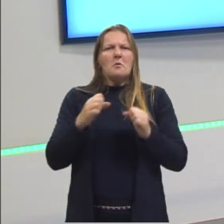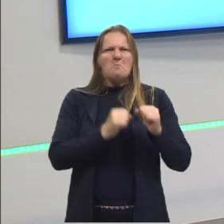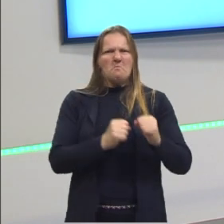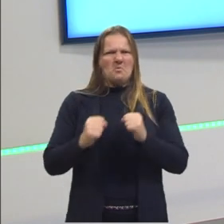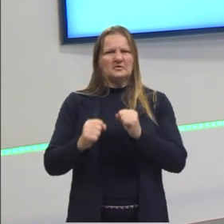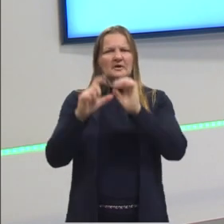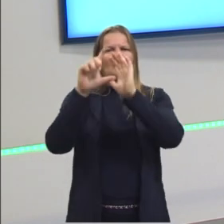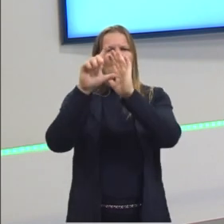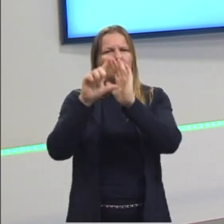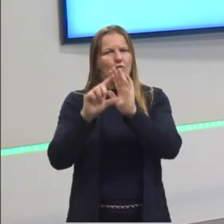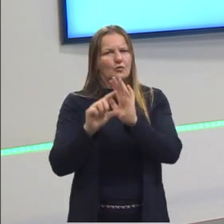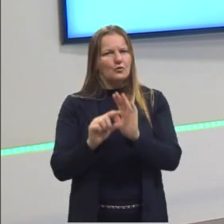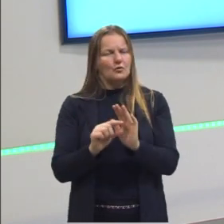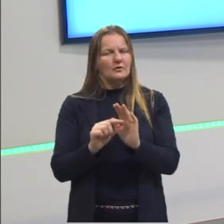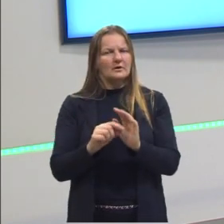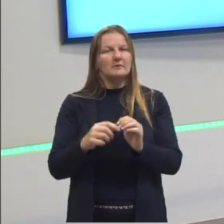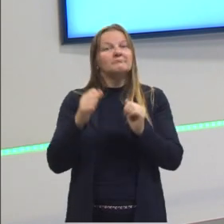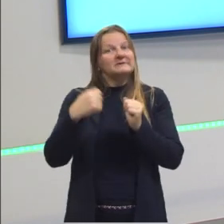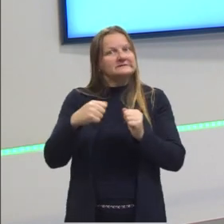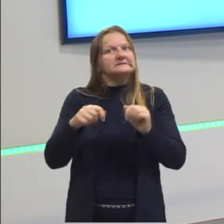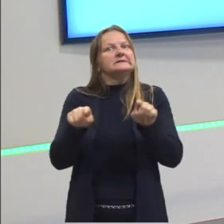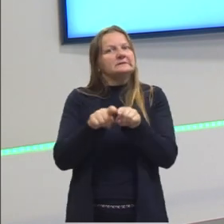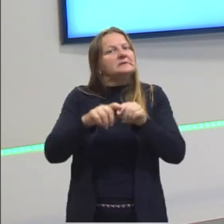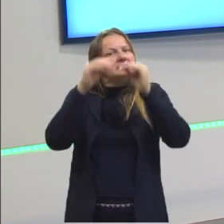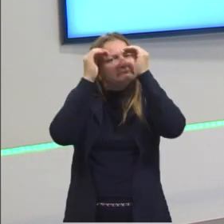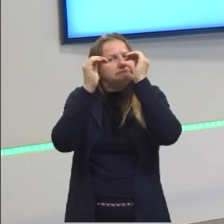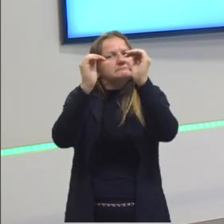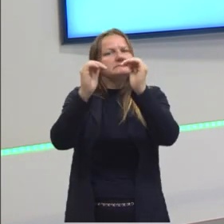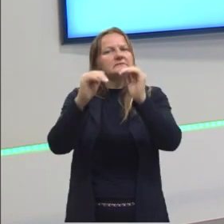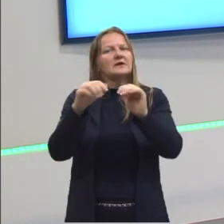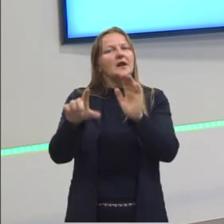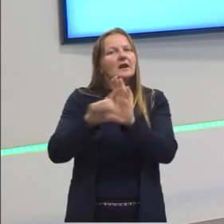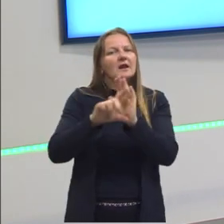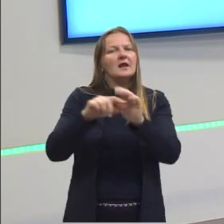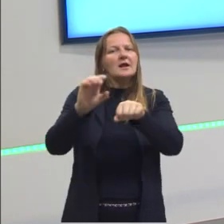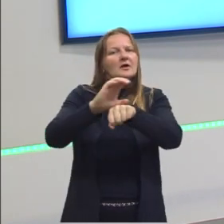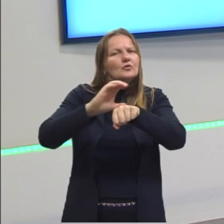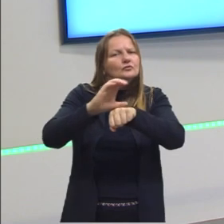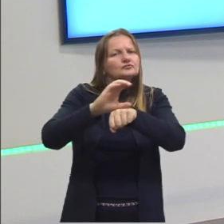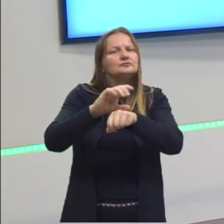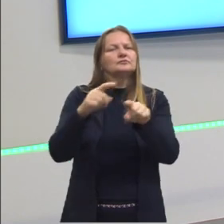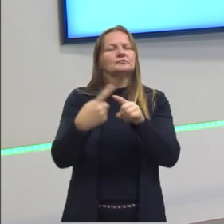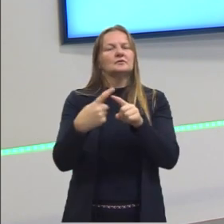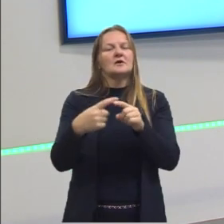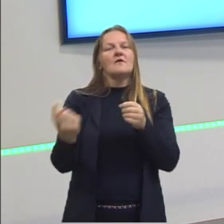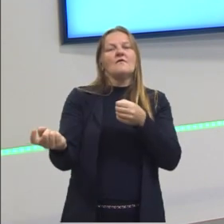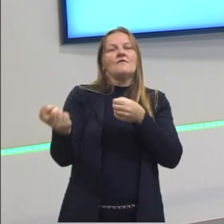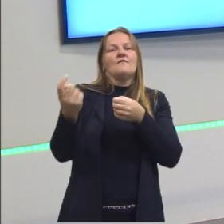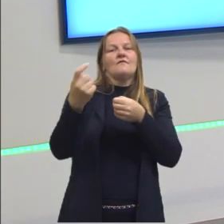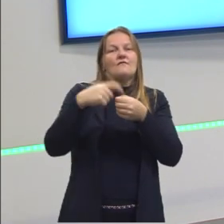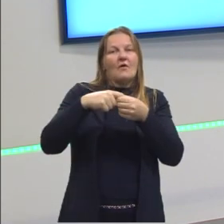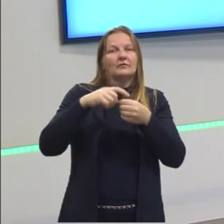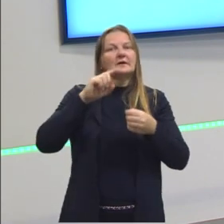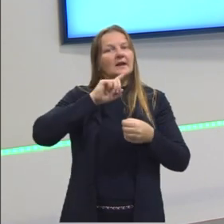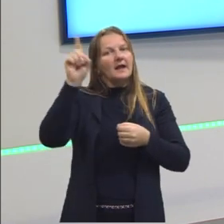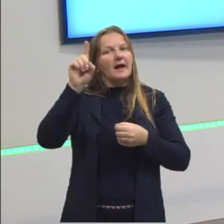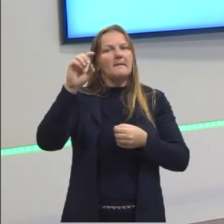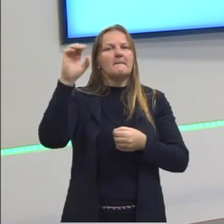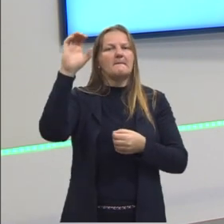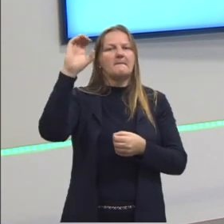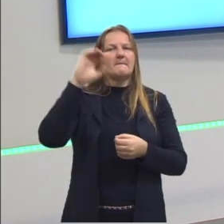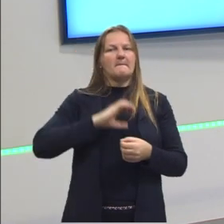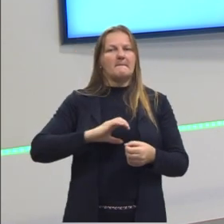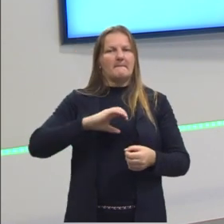e ele vai ter que respeitar a lei vai ter que respeitar a constituição e ele volta para o Brasil eu em volta aliás para Portugal